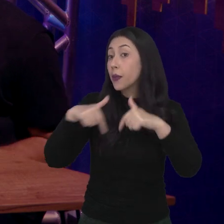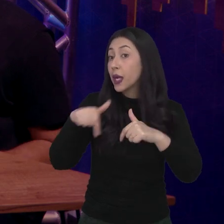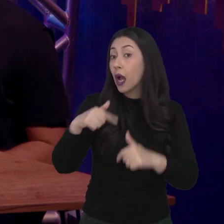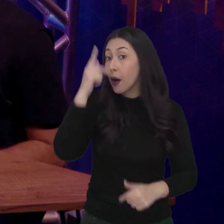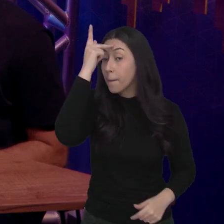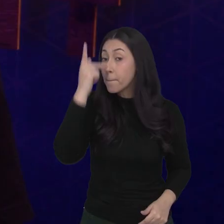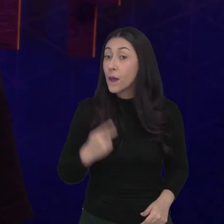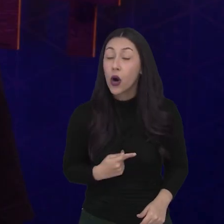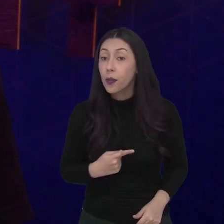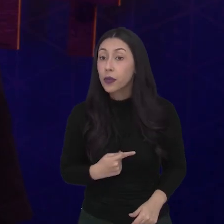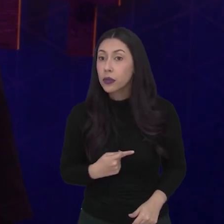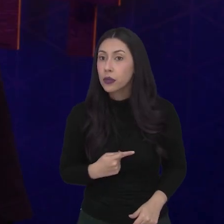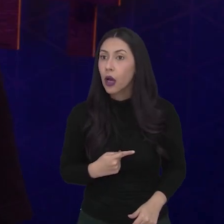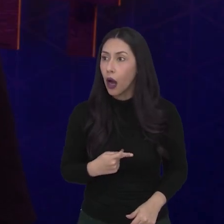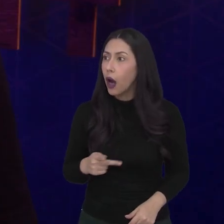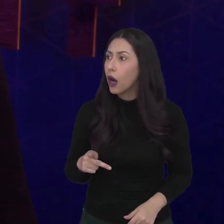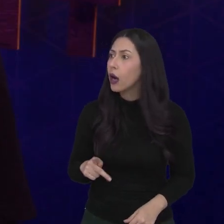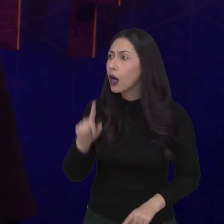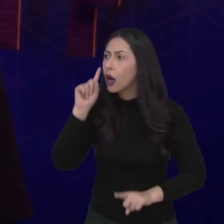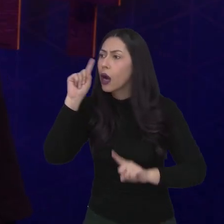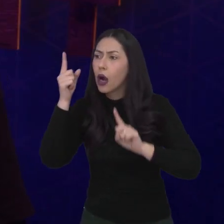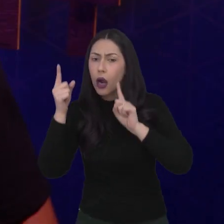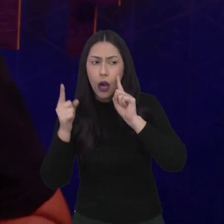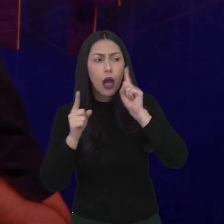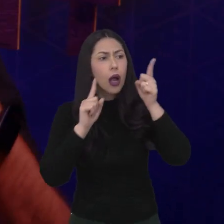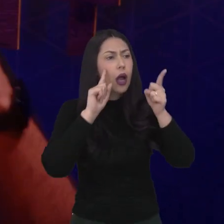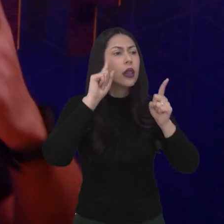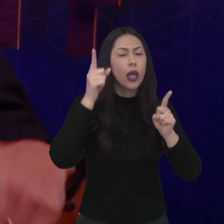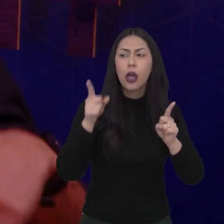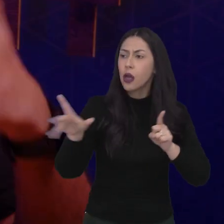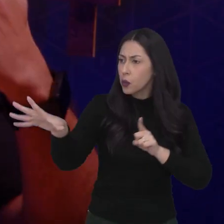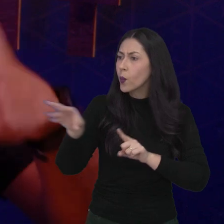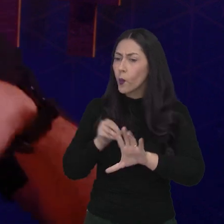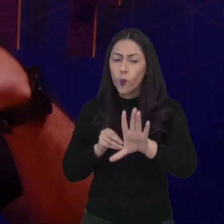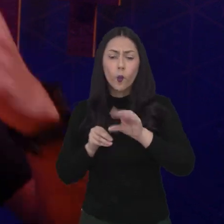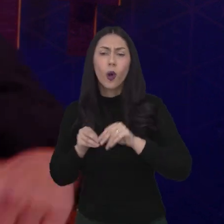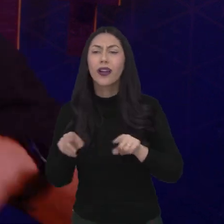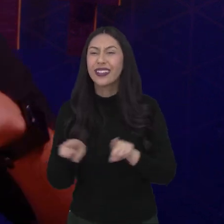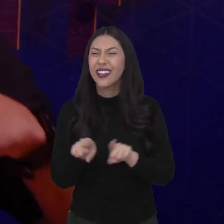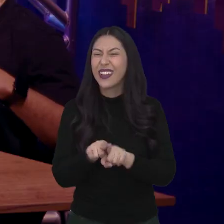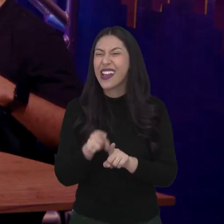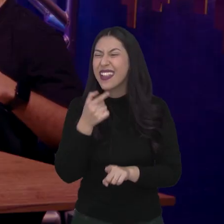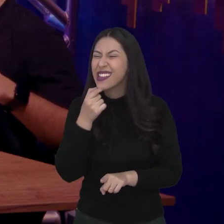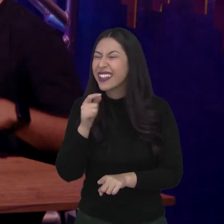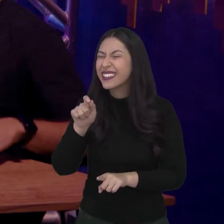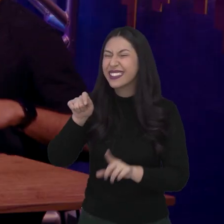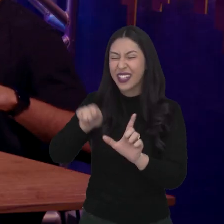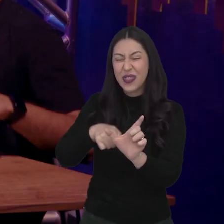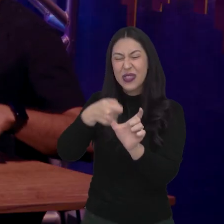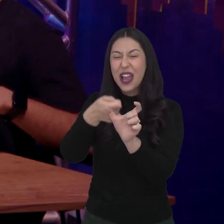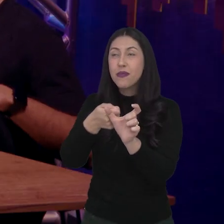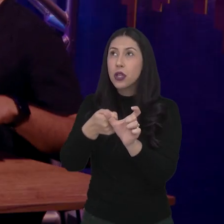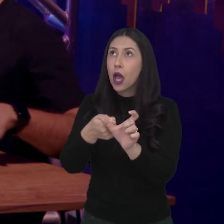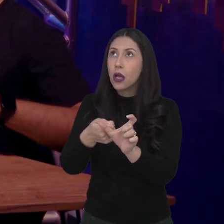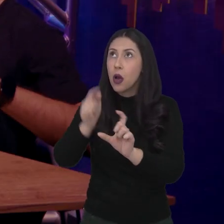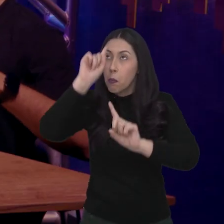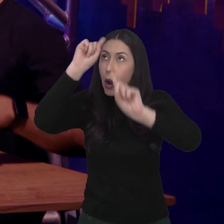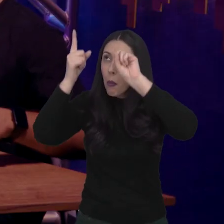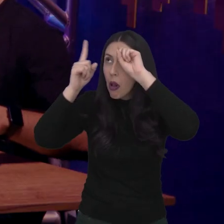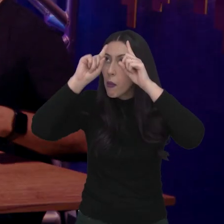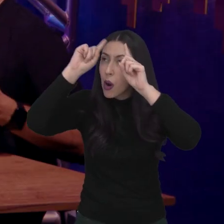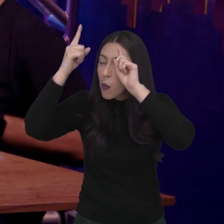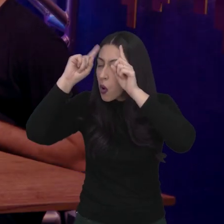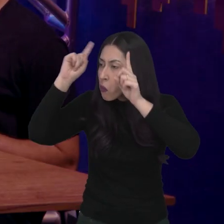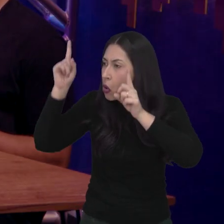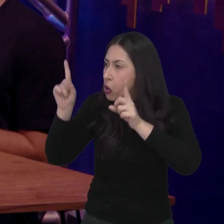aprender a trabalhar sozinho. É importante você pegar a ideia das pessoas, muitas vezes num brainstorm, né? Outra palavra em inglês. Vai surgir